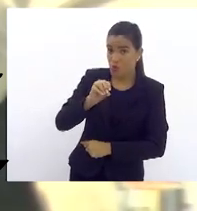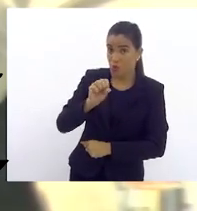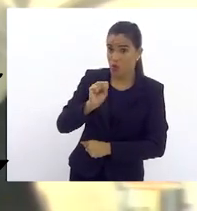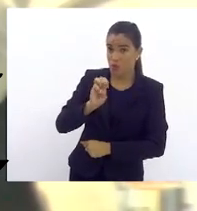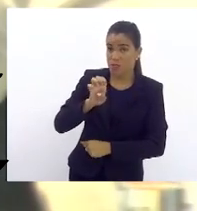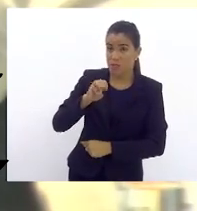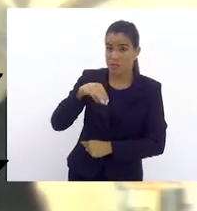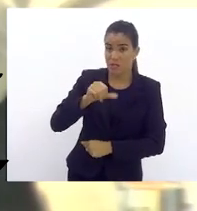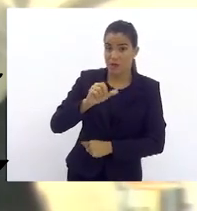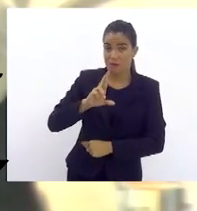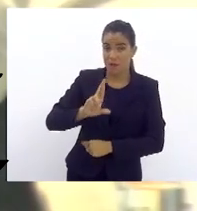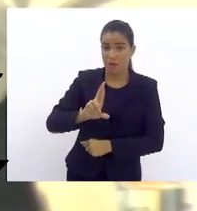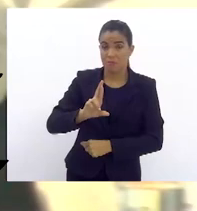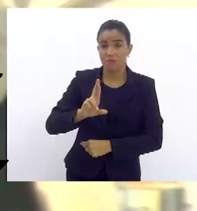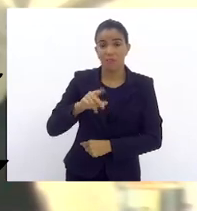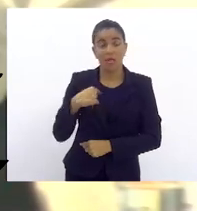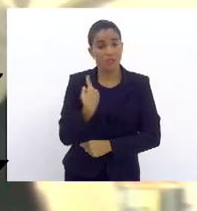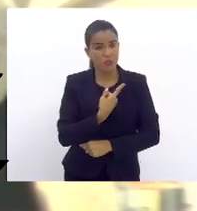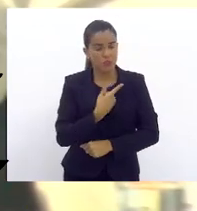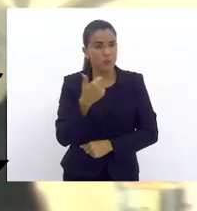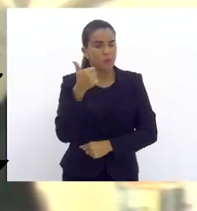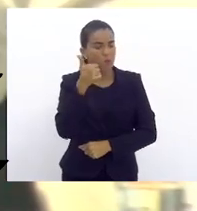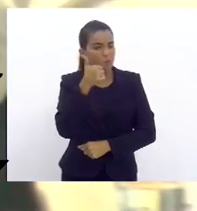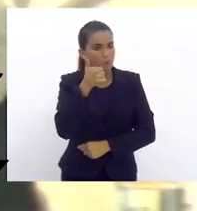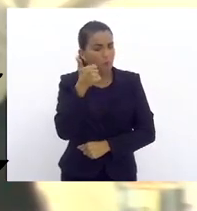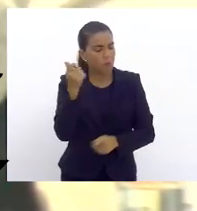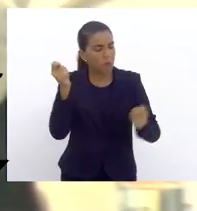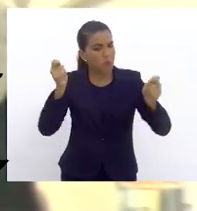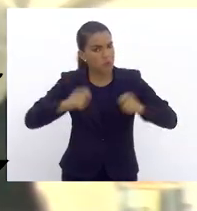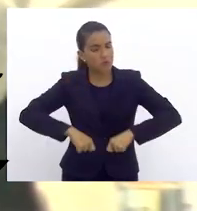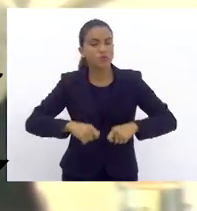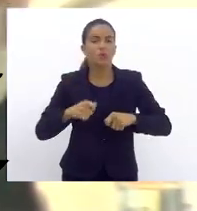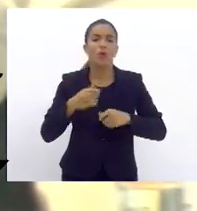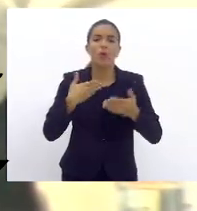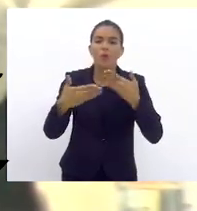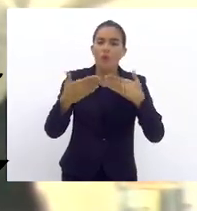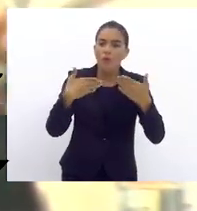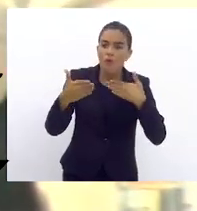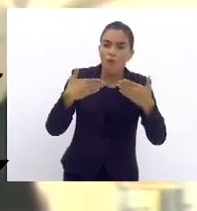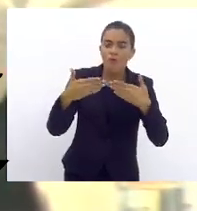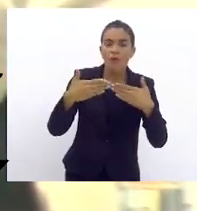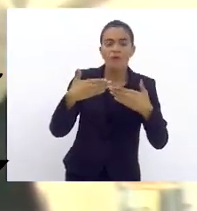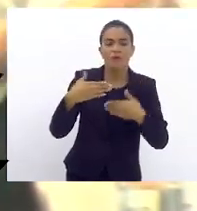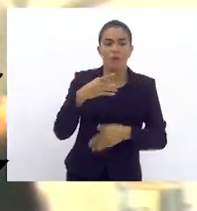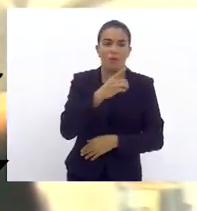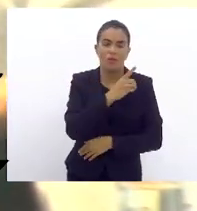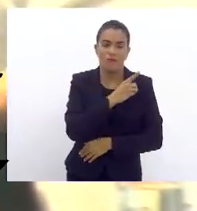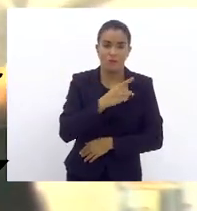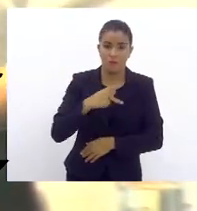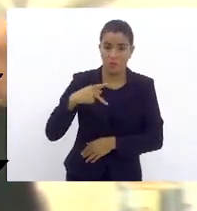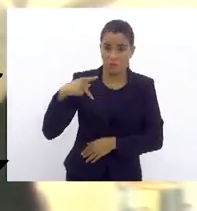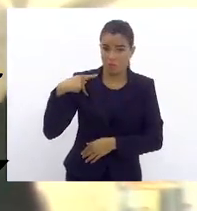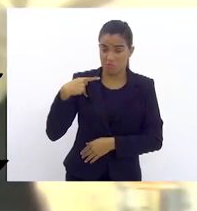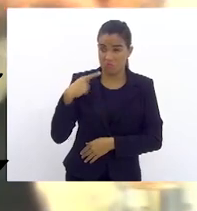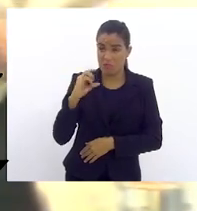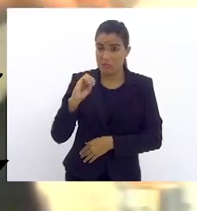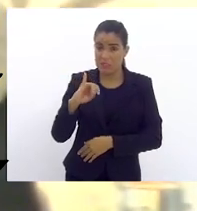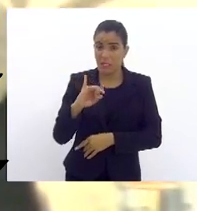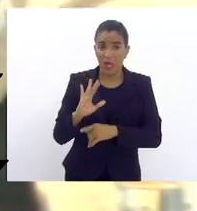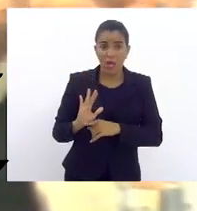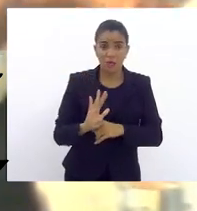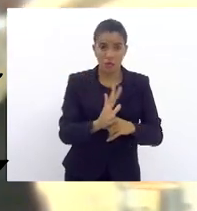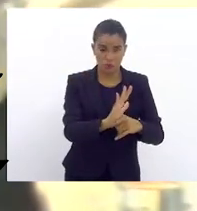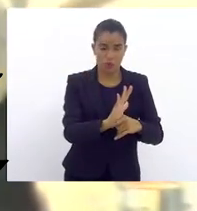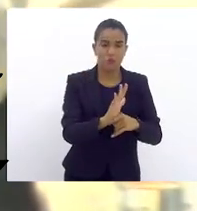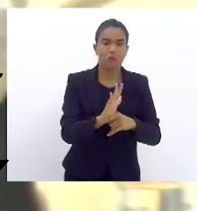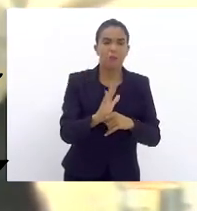reincidir com a defensoria para é essas campanhas de ajuda simplificação